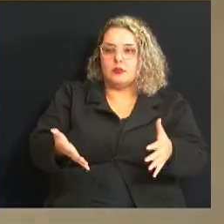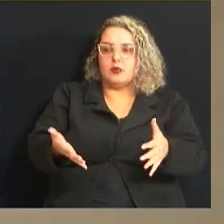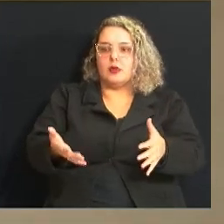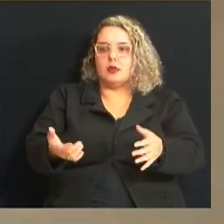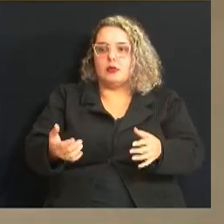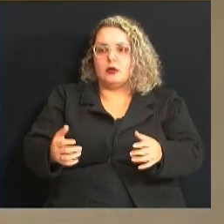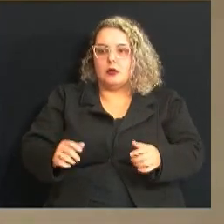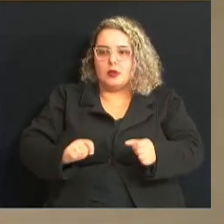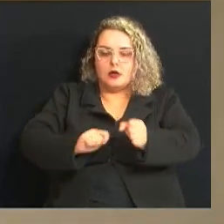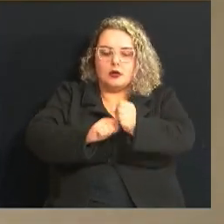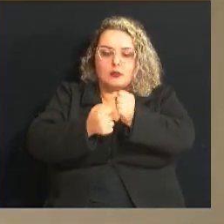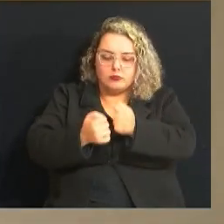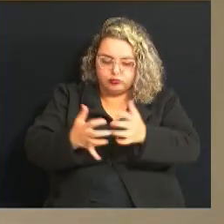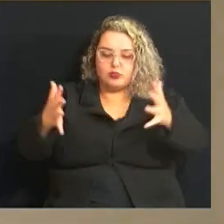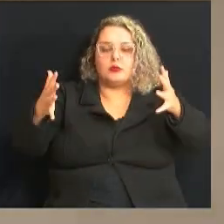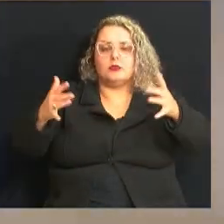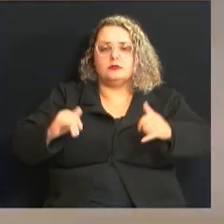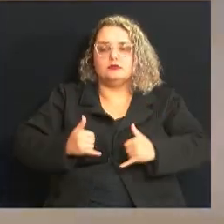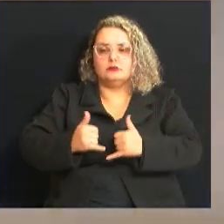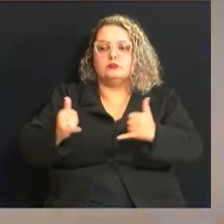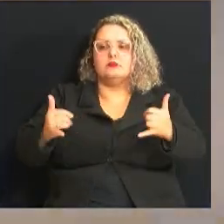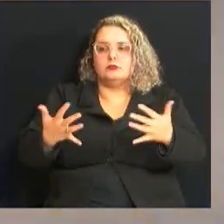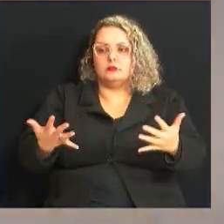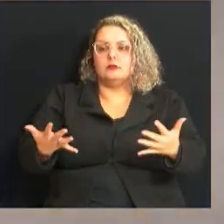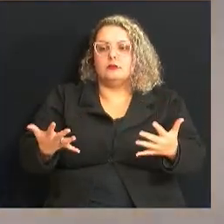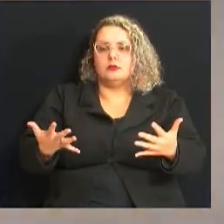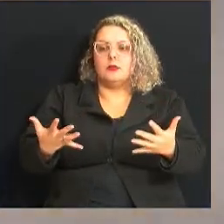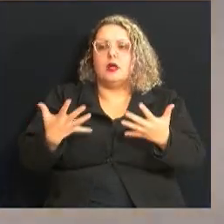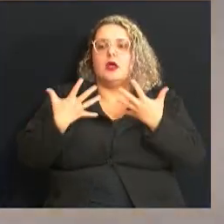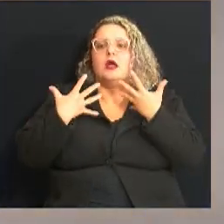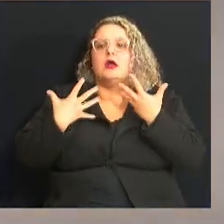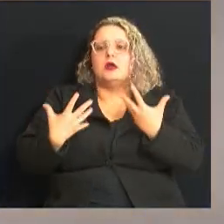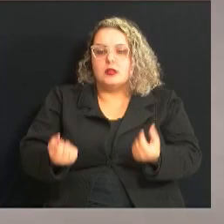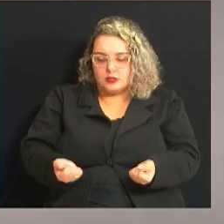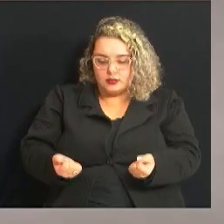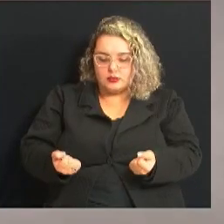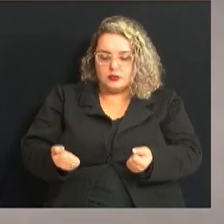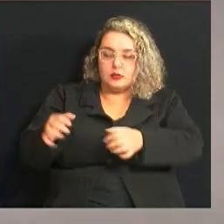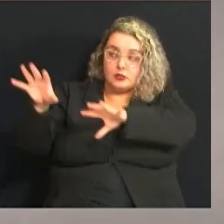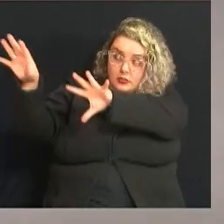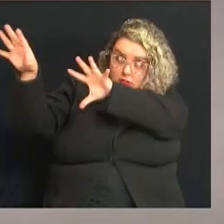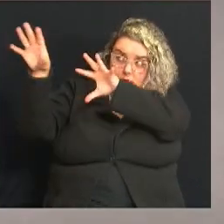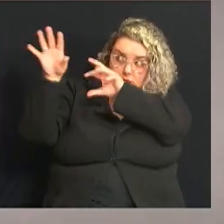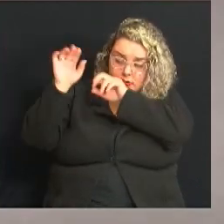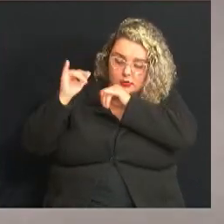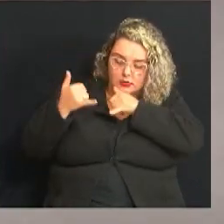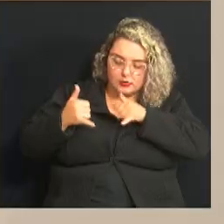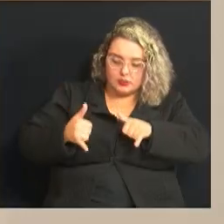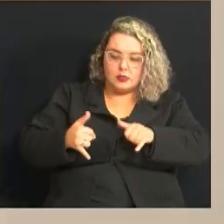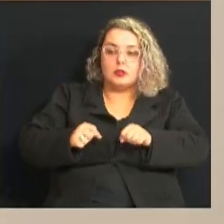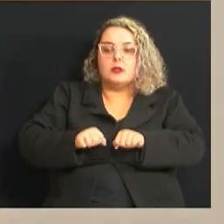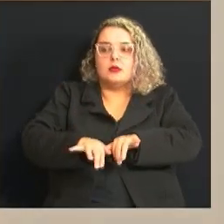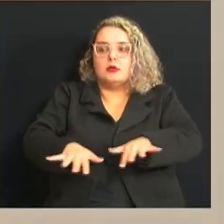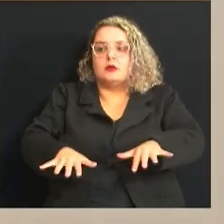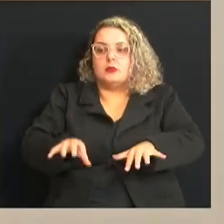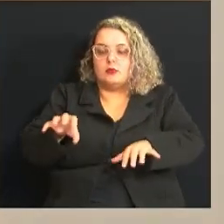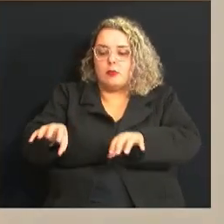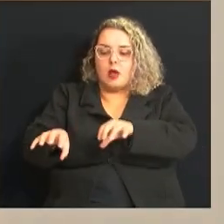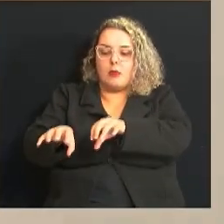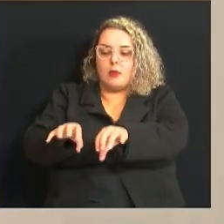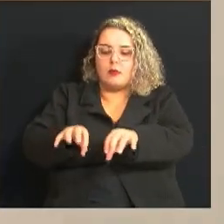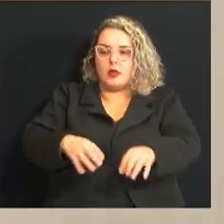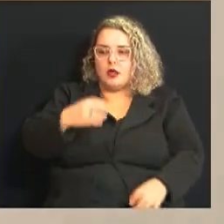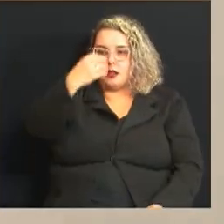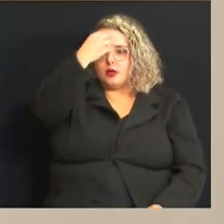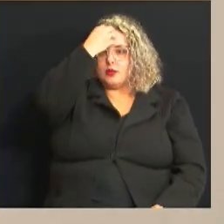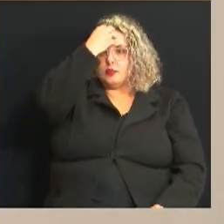desbloqueio energético, a gente recebe essa energia e passa para todos os chakras desse animal. Alguns animais